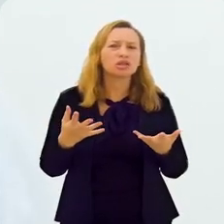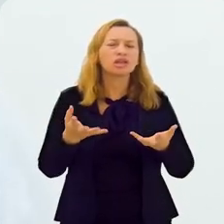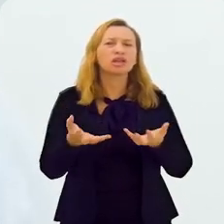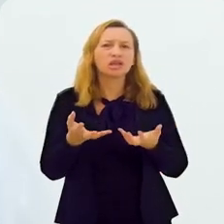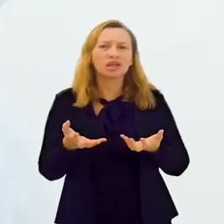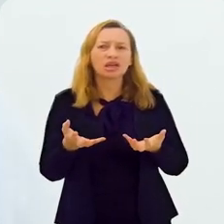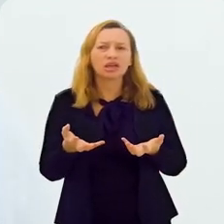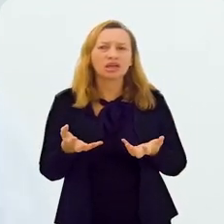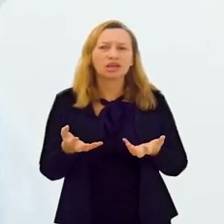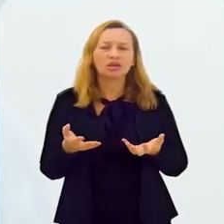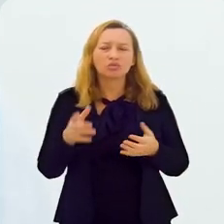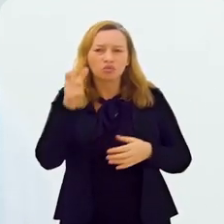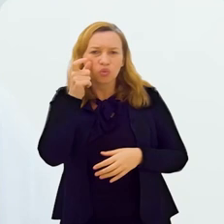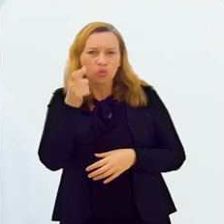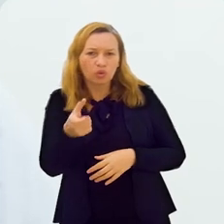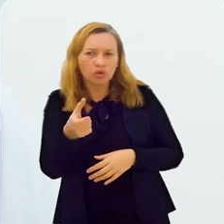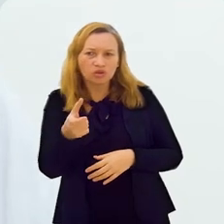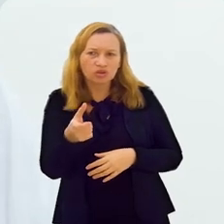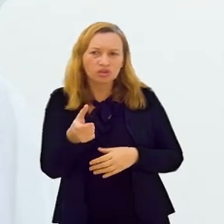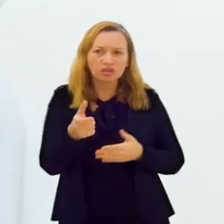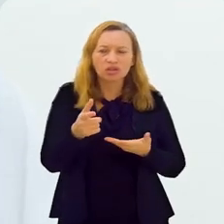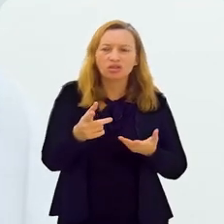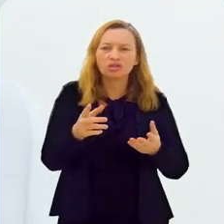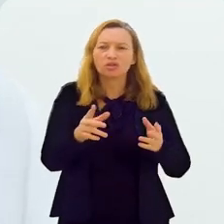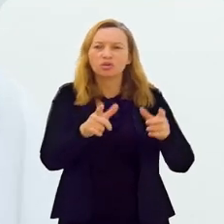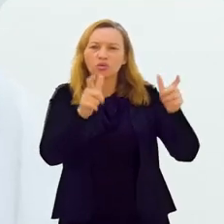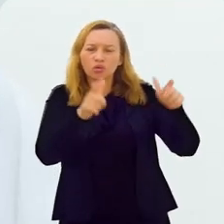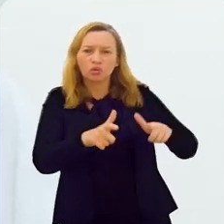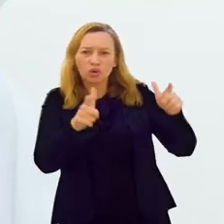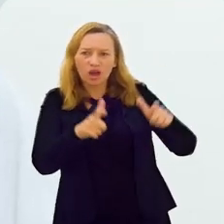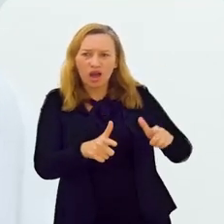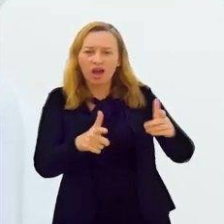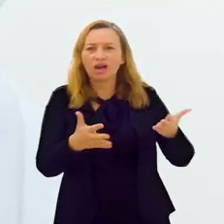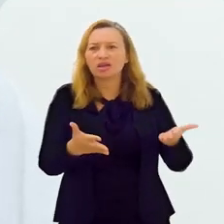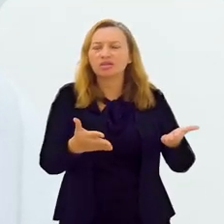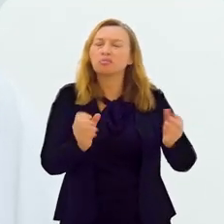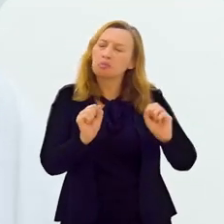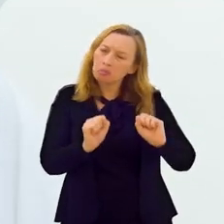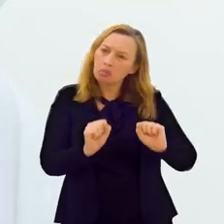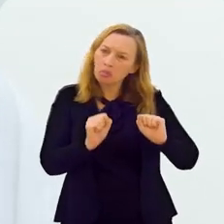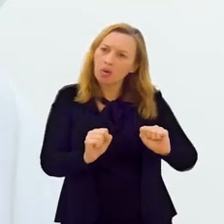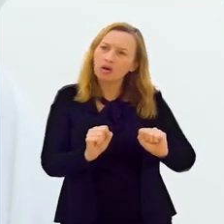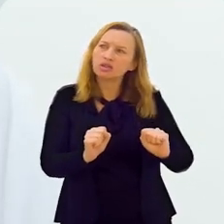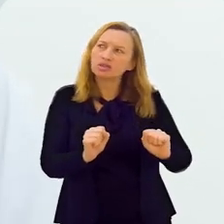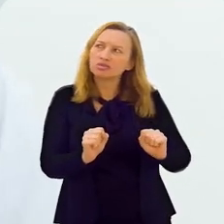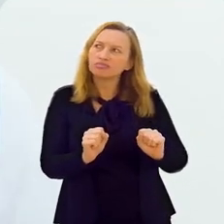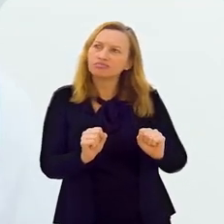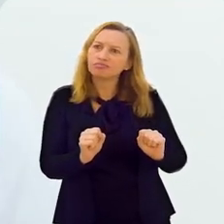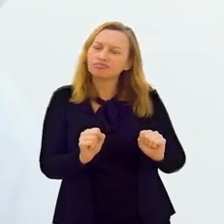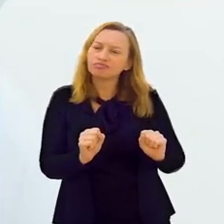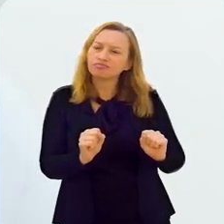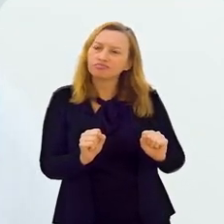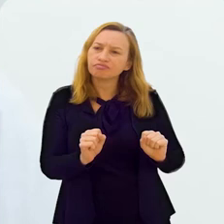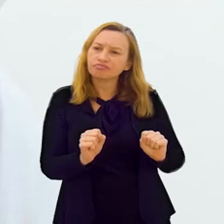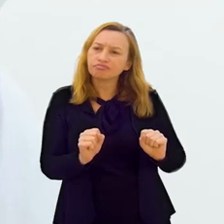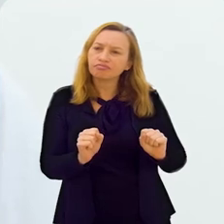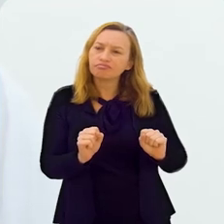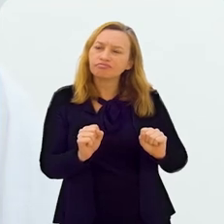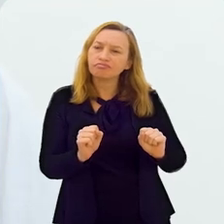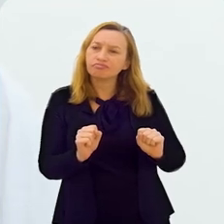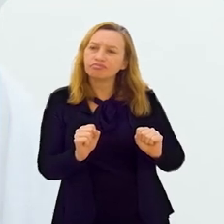turismo ele é algo que, ao chamar atenção para determinada paisagem ou local, ele pode